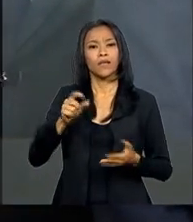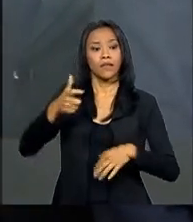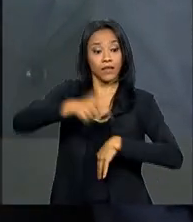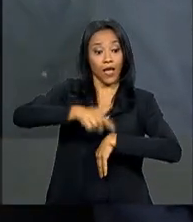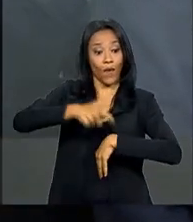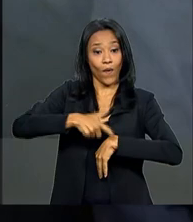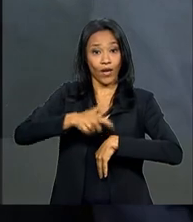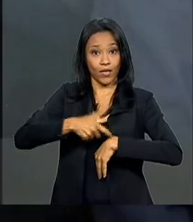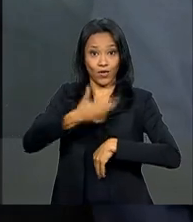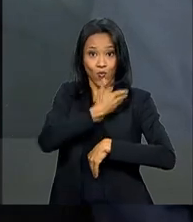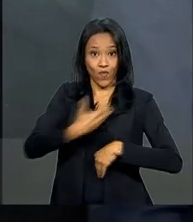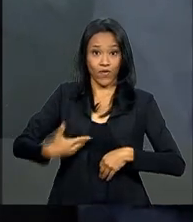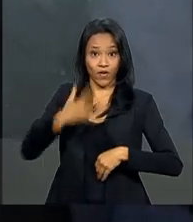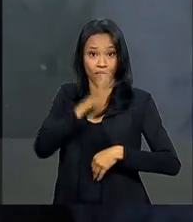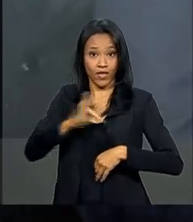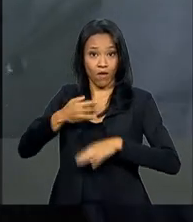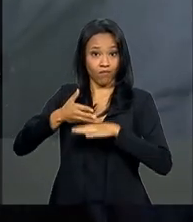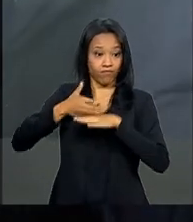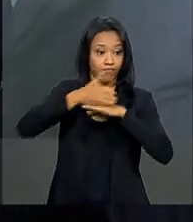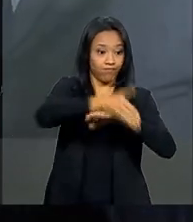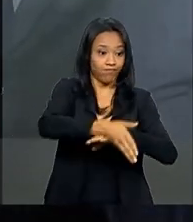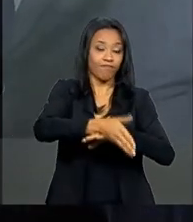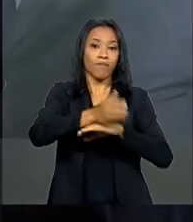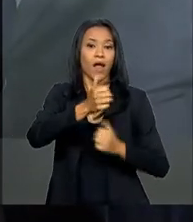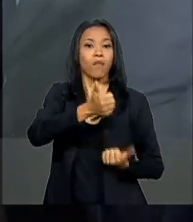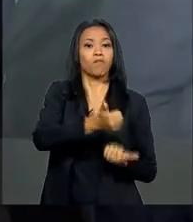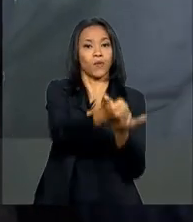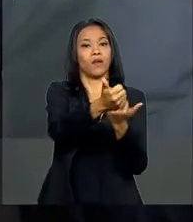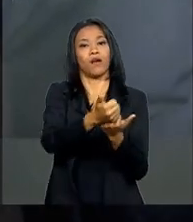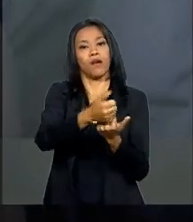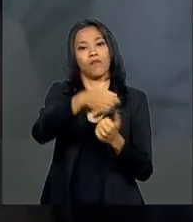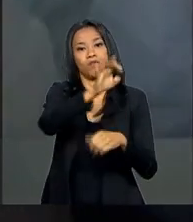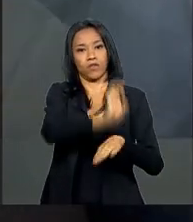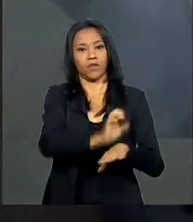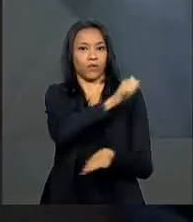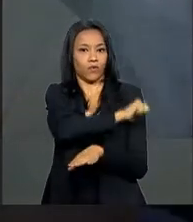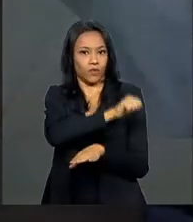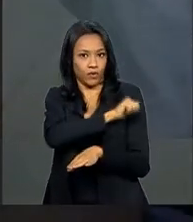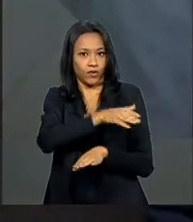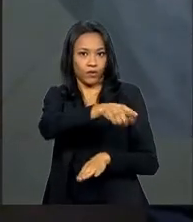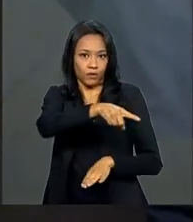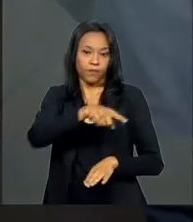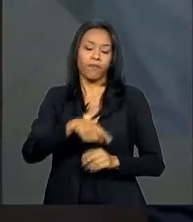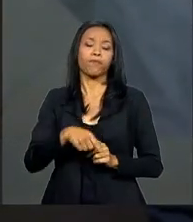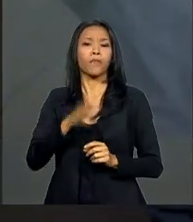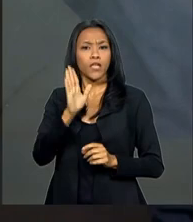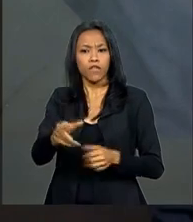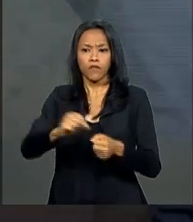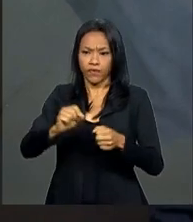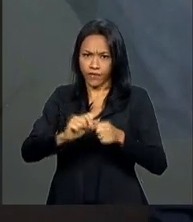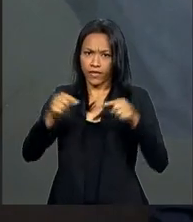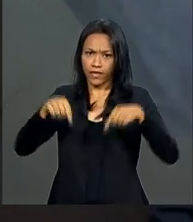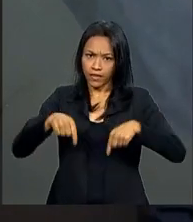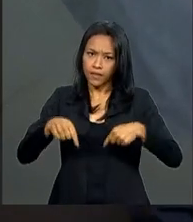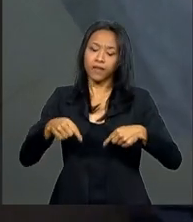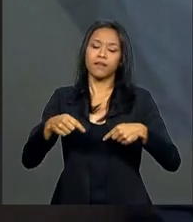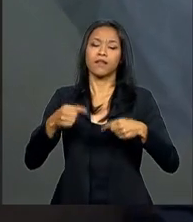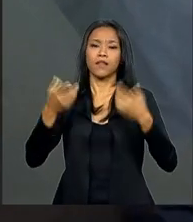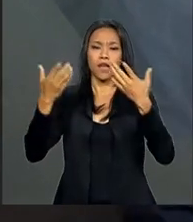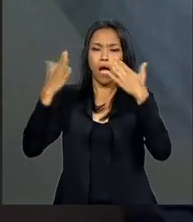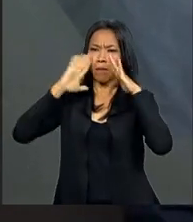intervenção, como tem se dado ao longo do tempo. A exposição que aqui foi feita revela a